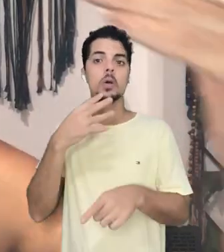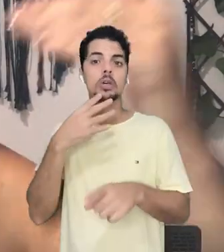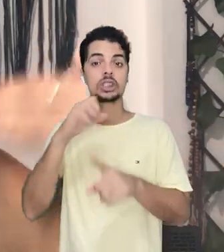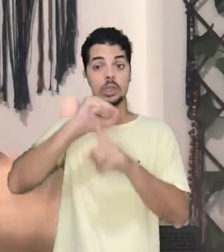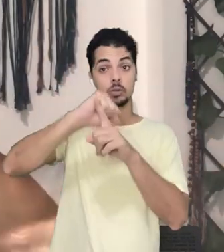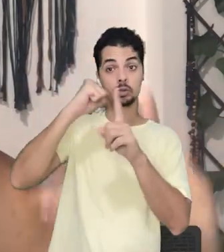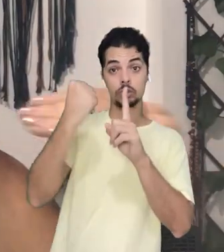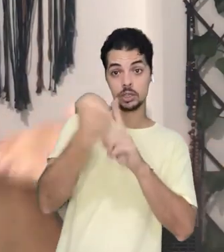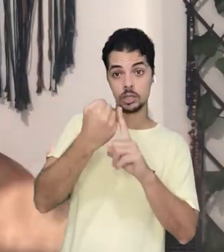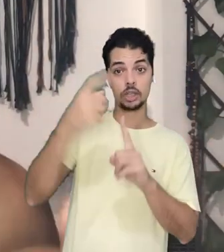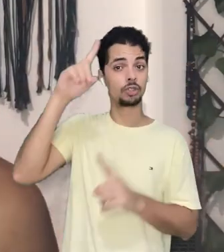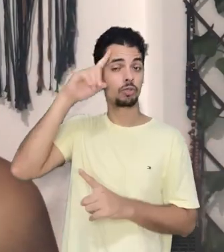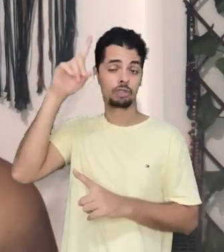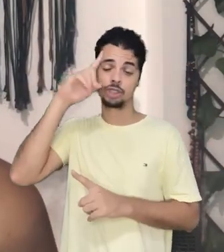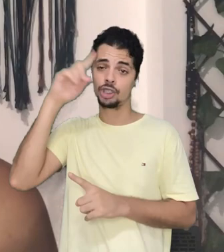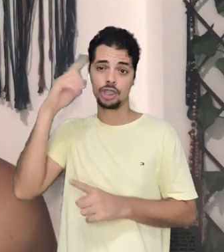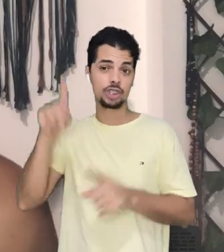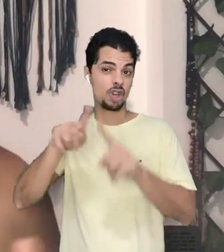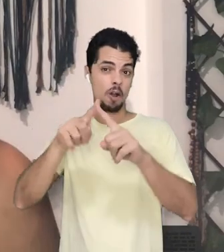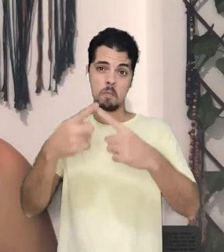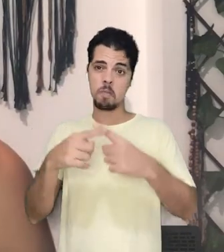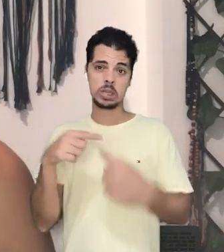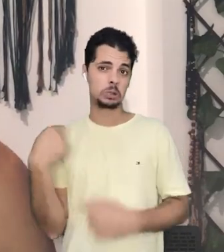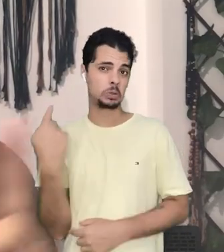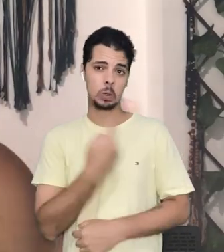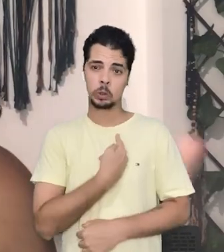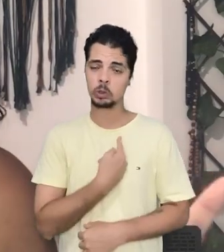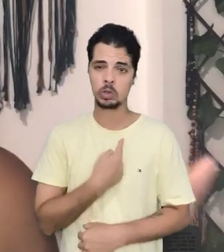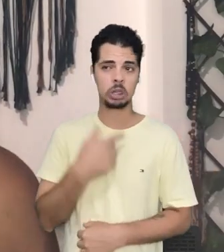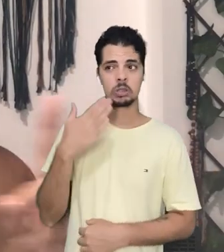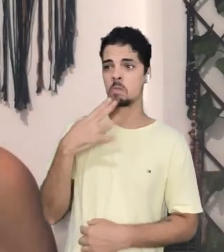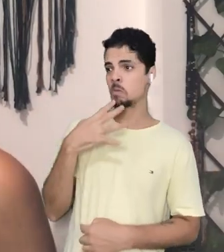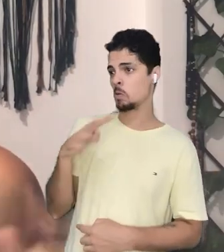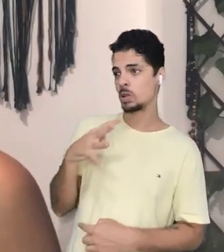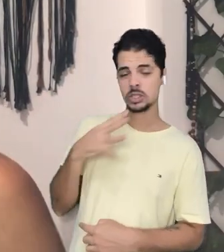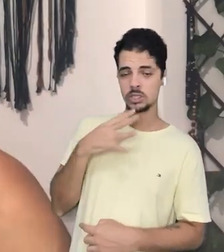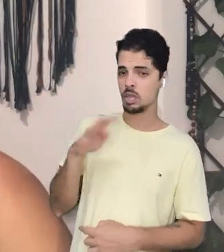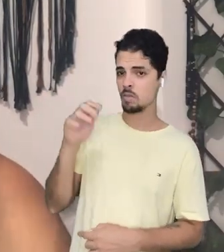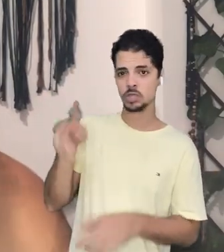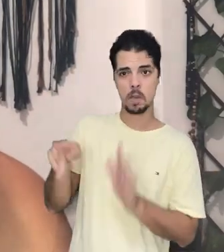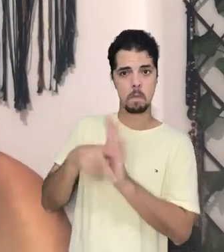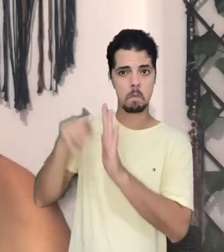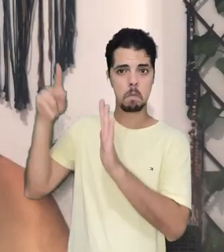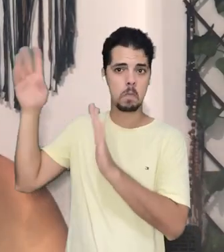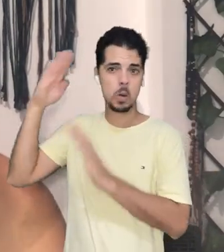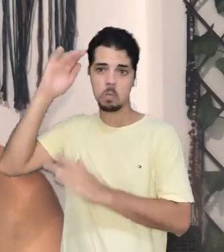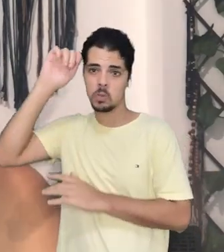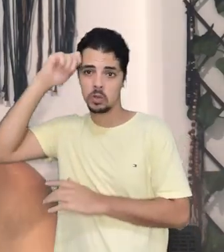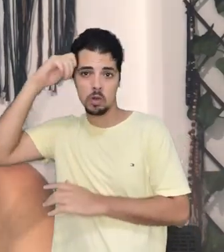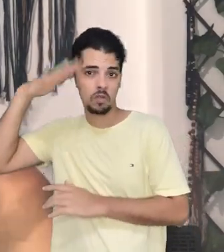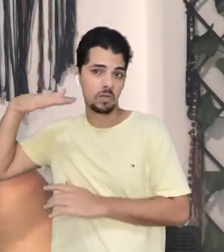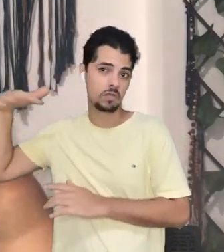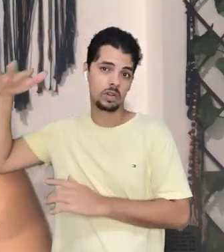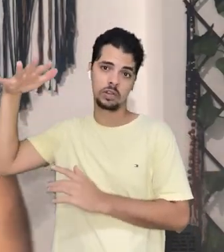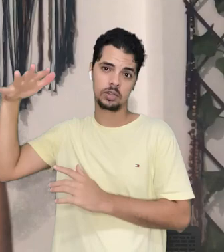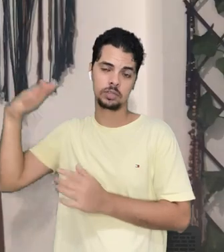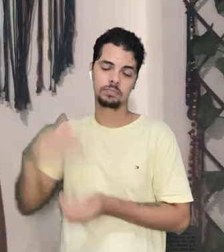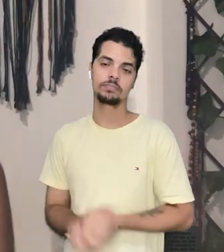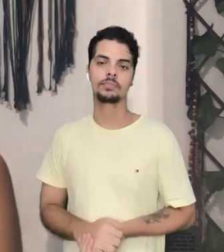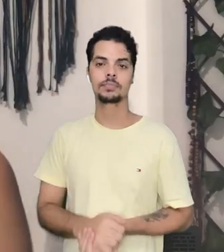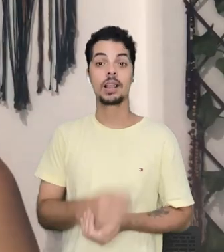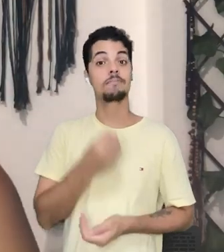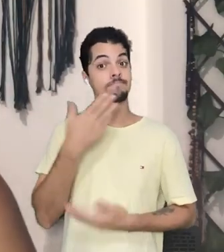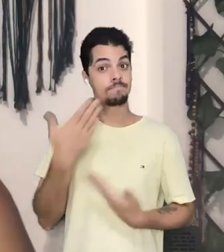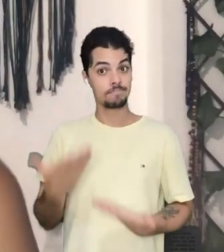tão incorporados ao nosso dia a dia, nós nem sabemos que são de origem africana. Bem,